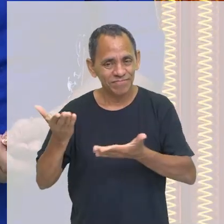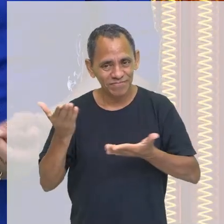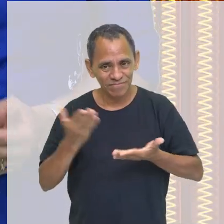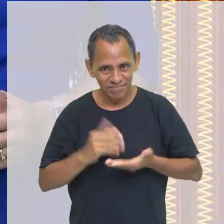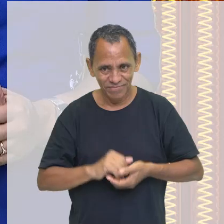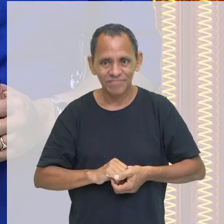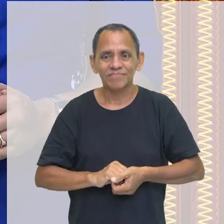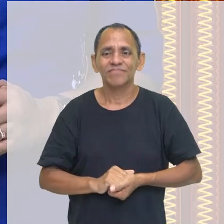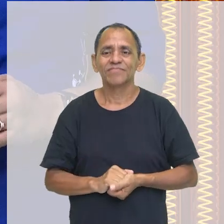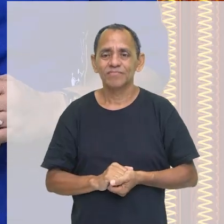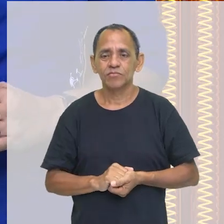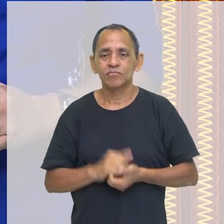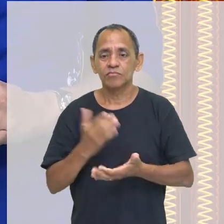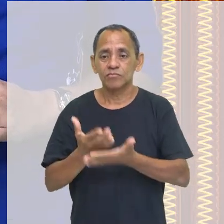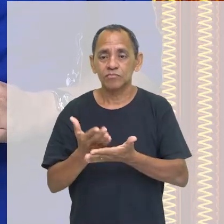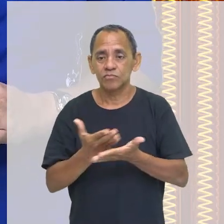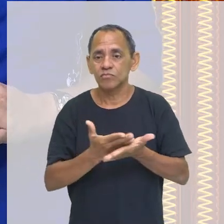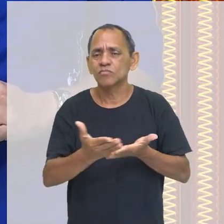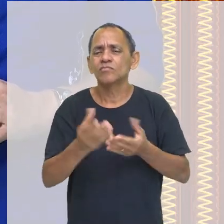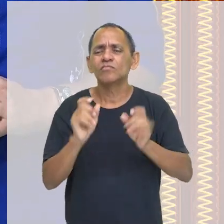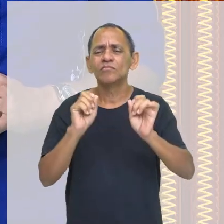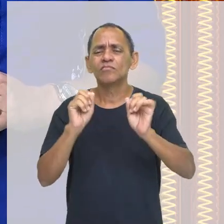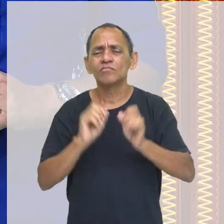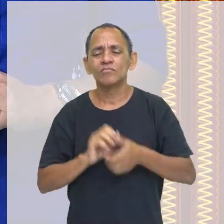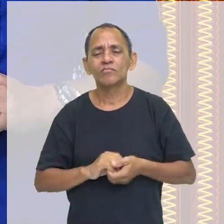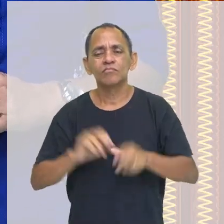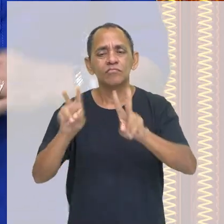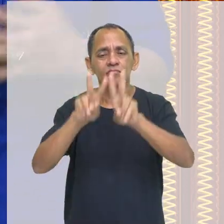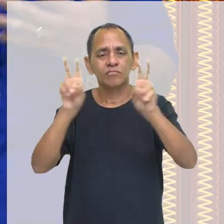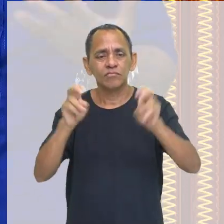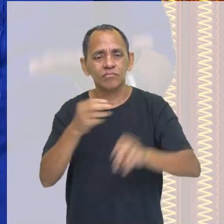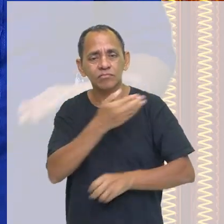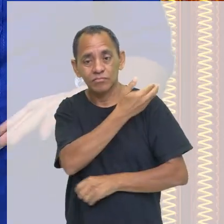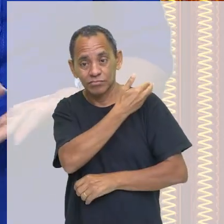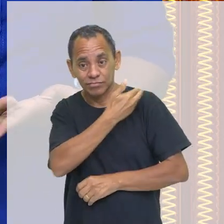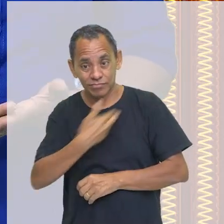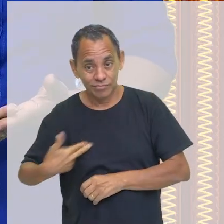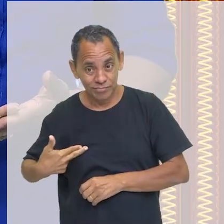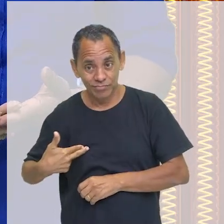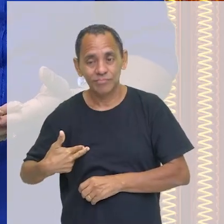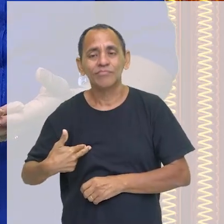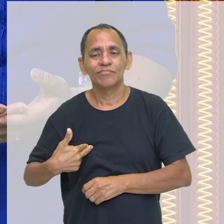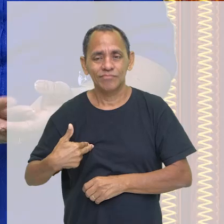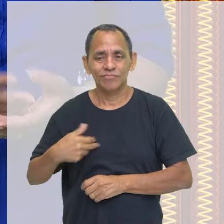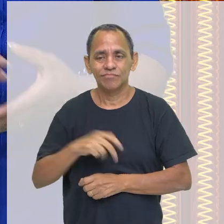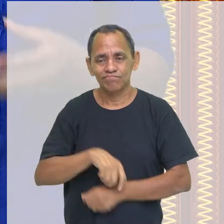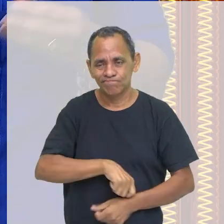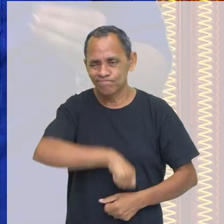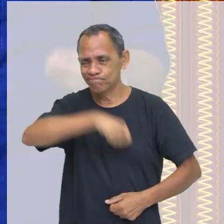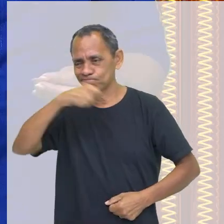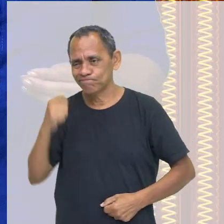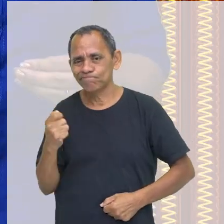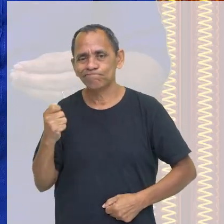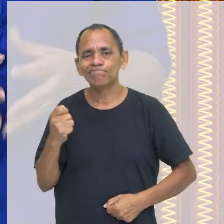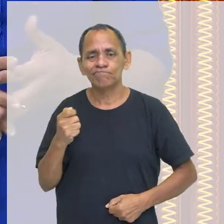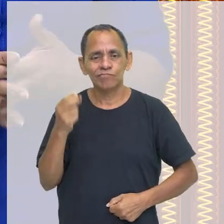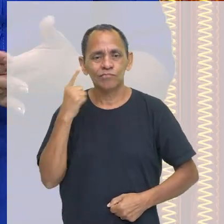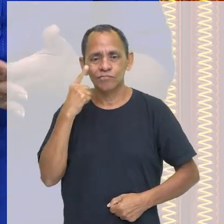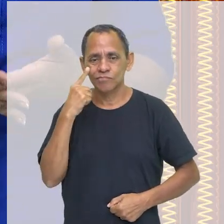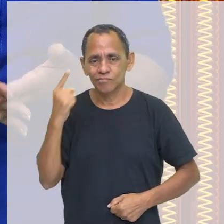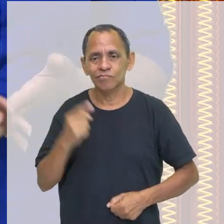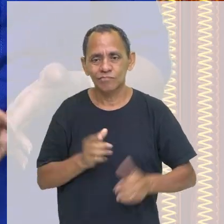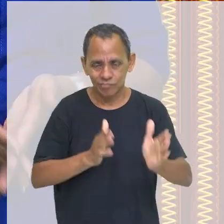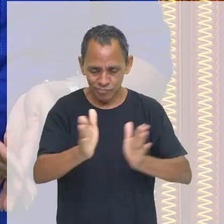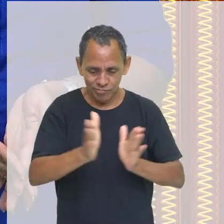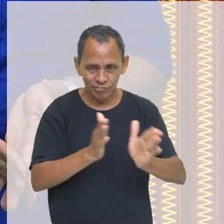Queridos, sejam bem-vindos e a nossa aula começa com a República da Espada. Como vocês podem observar,